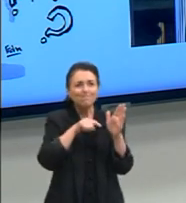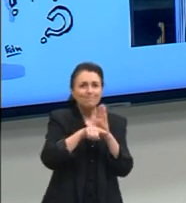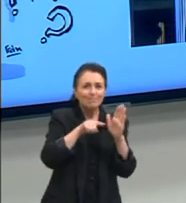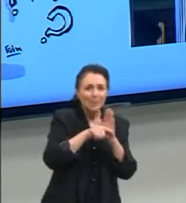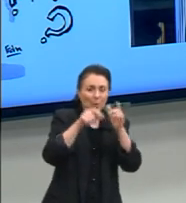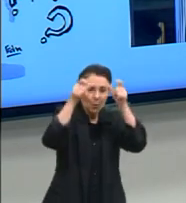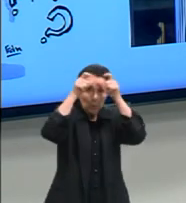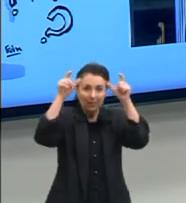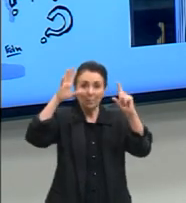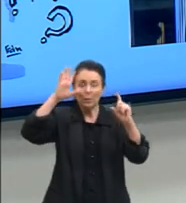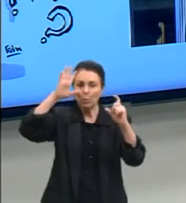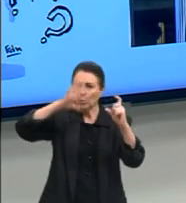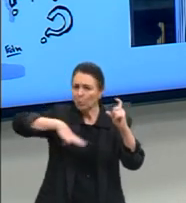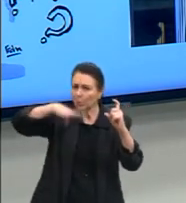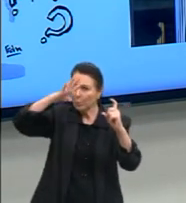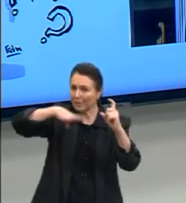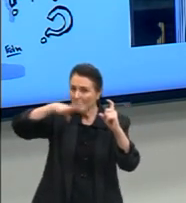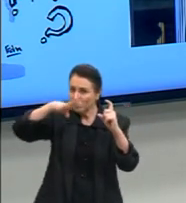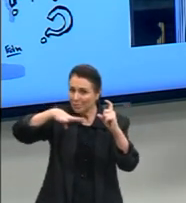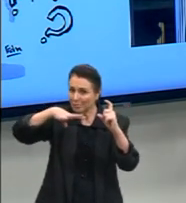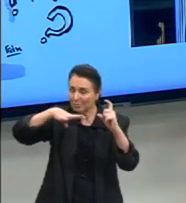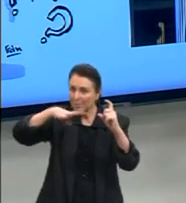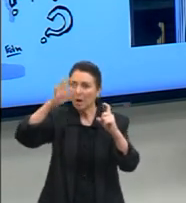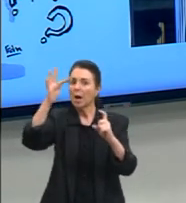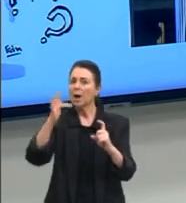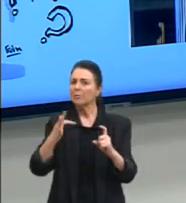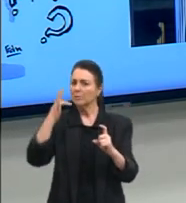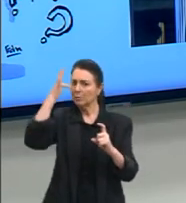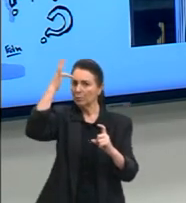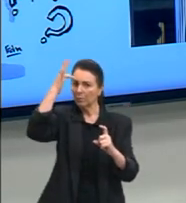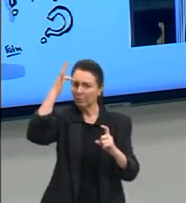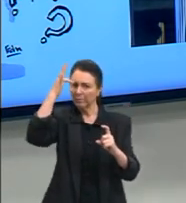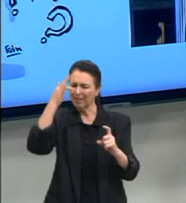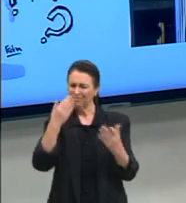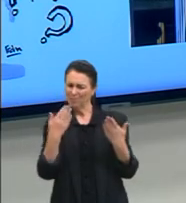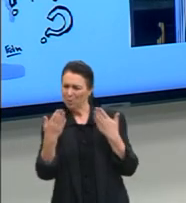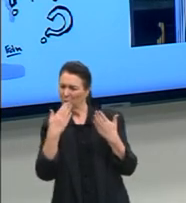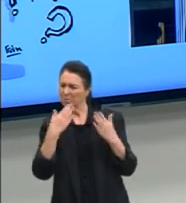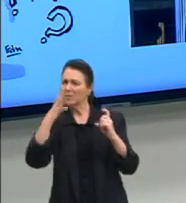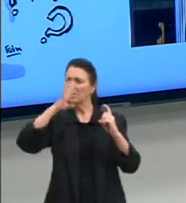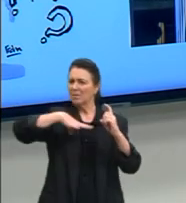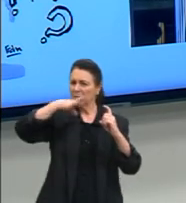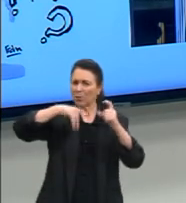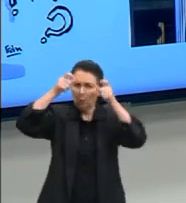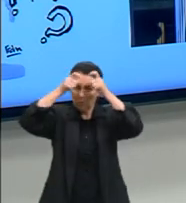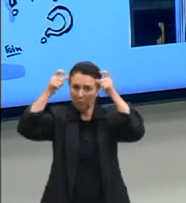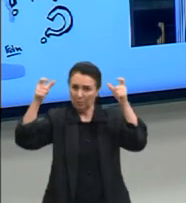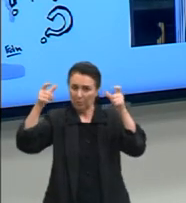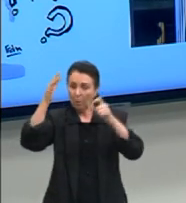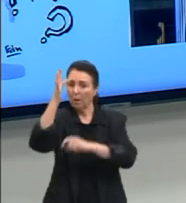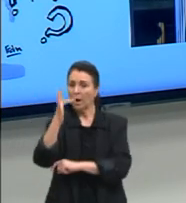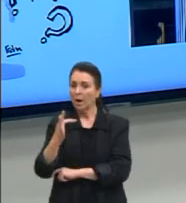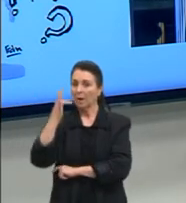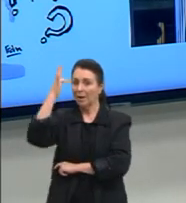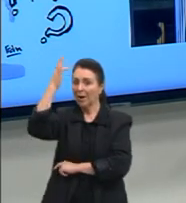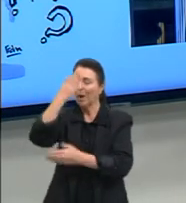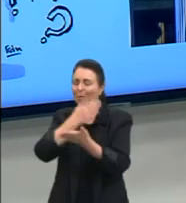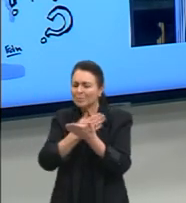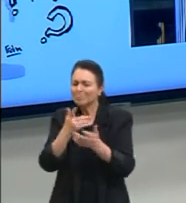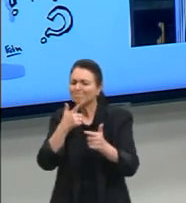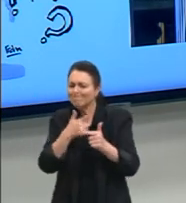tanto é que a filosofia vai nascer questionando a mitologia nós vamos ver as próximas aulas a filosofia vai